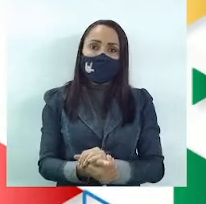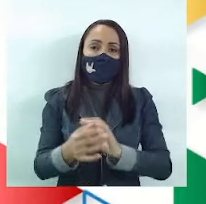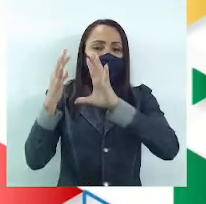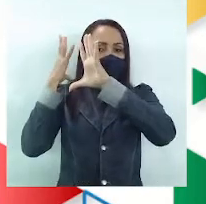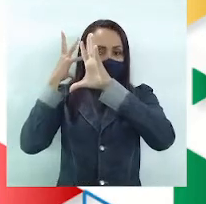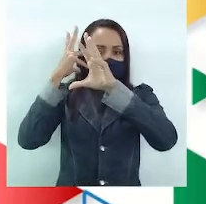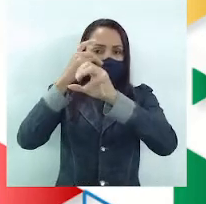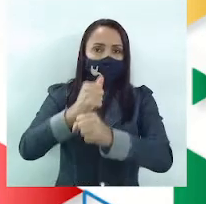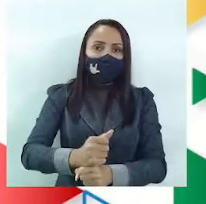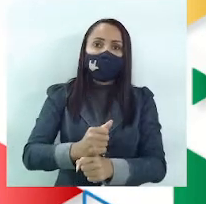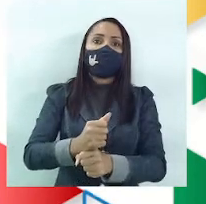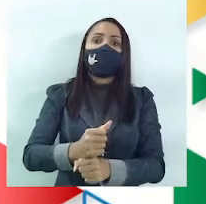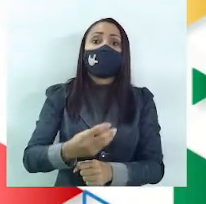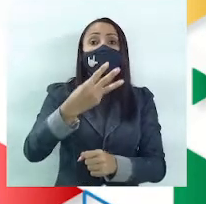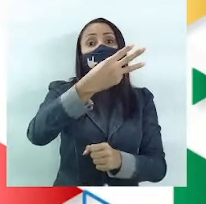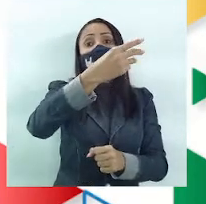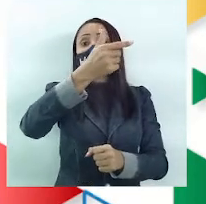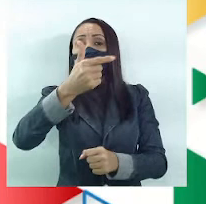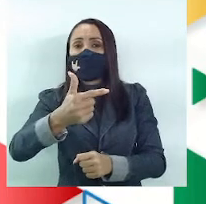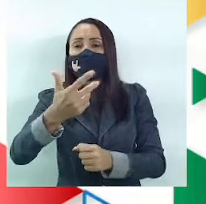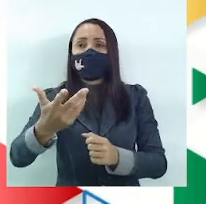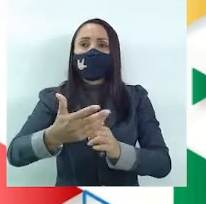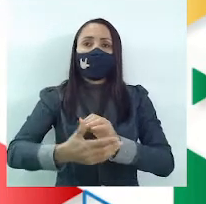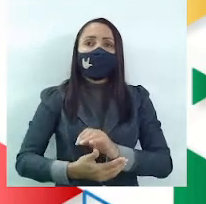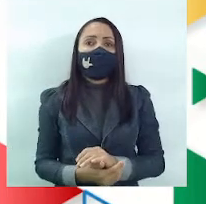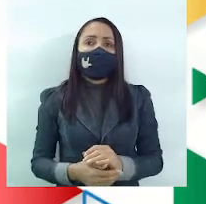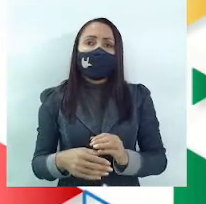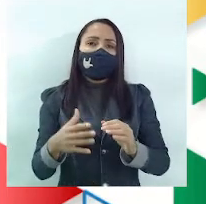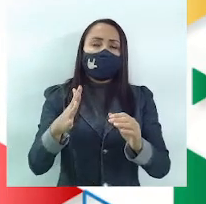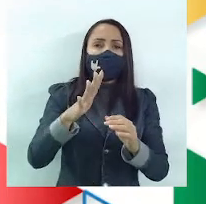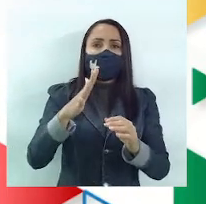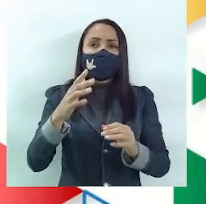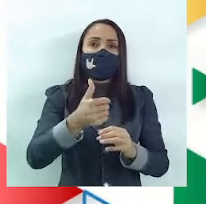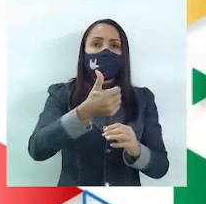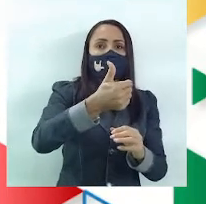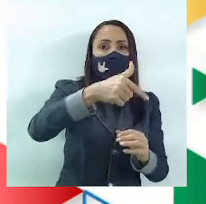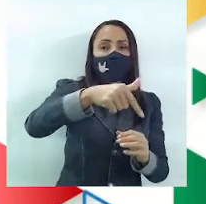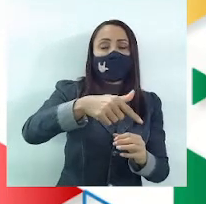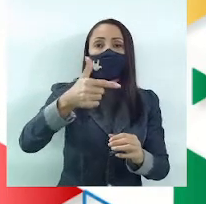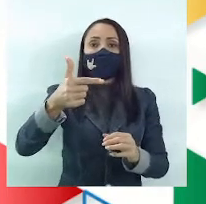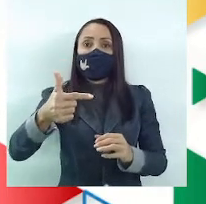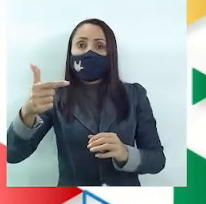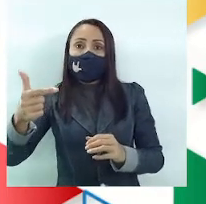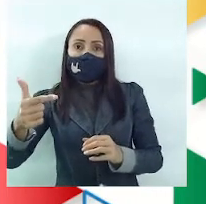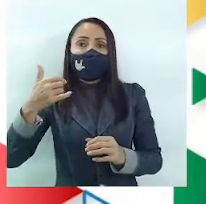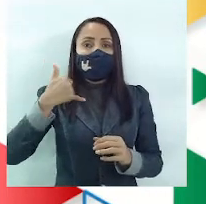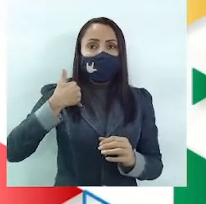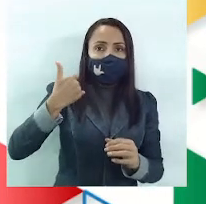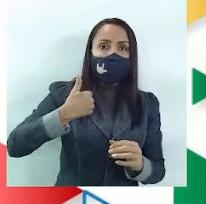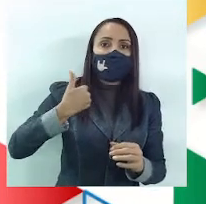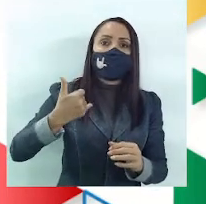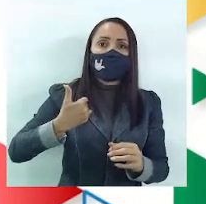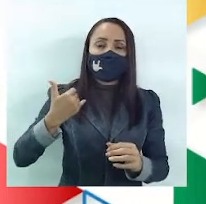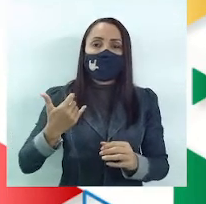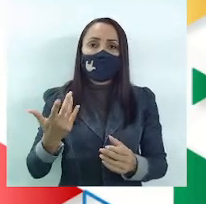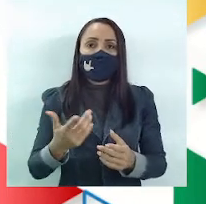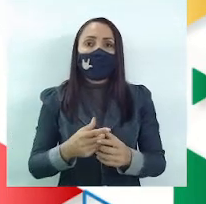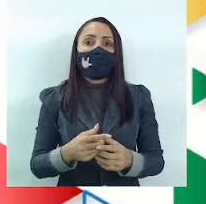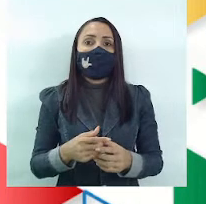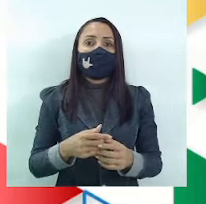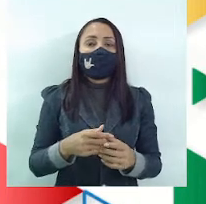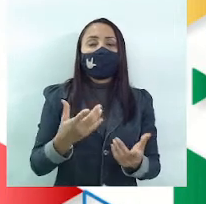que geralmente erupciona na boca, da faixa entre 17 até 22 anos. Então, que são os dentes cisos, o pessoal chama dente de